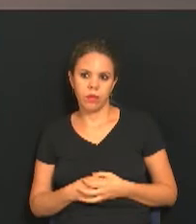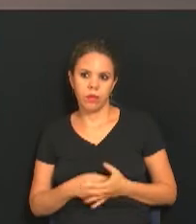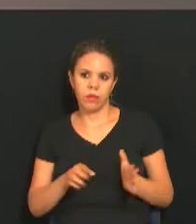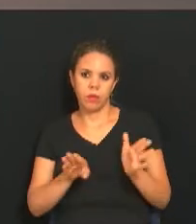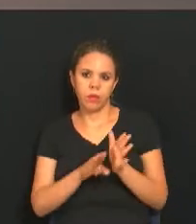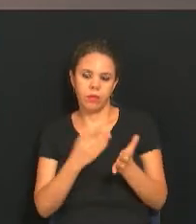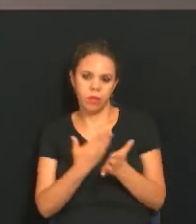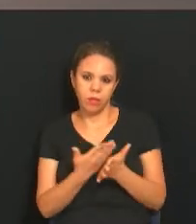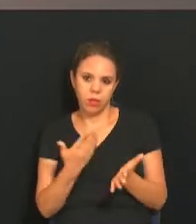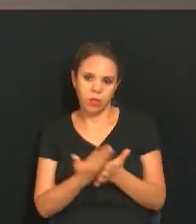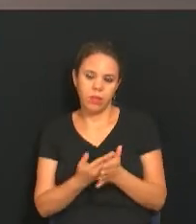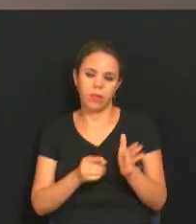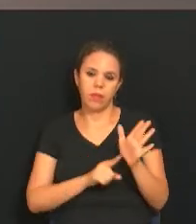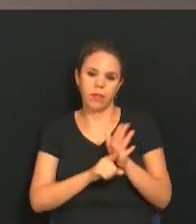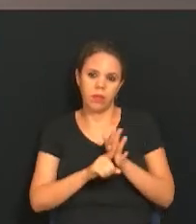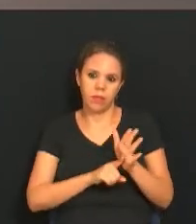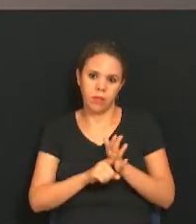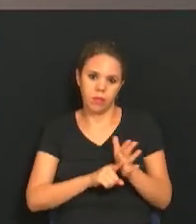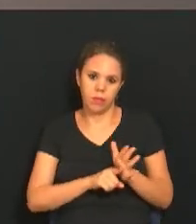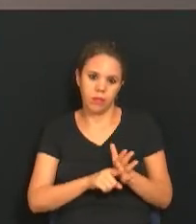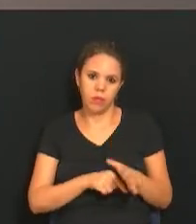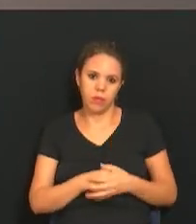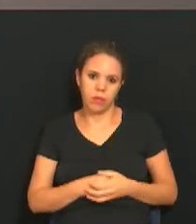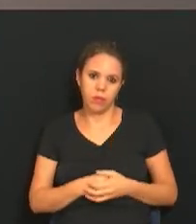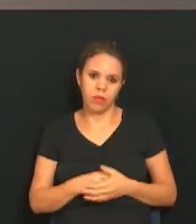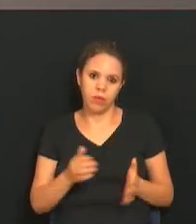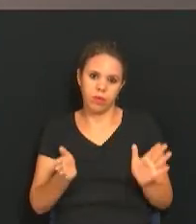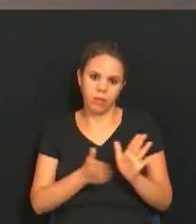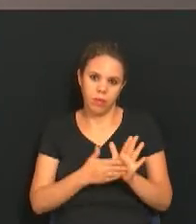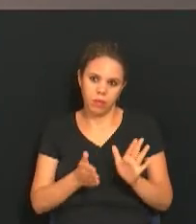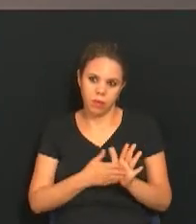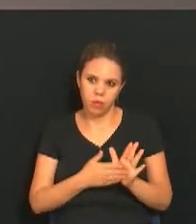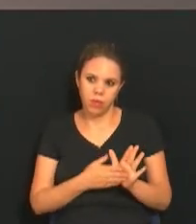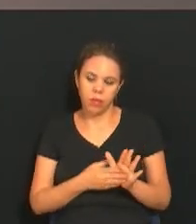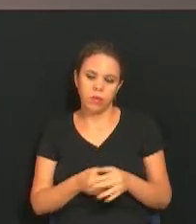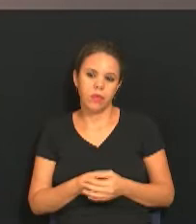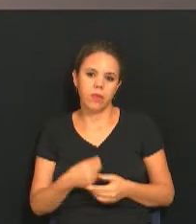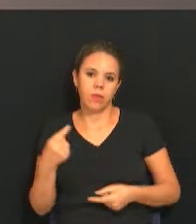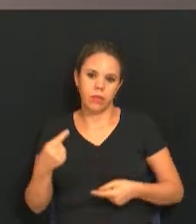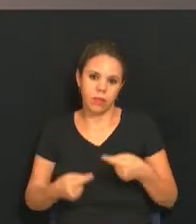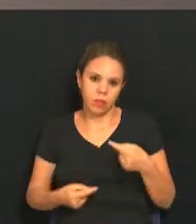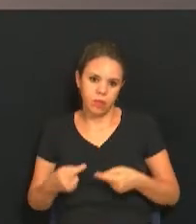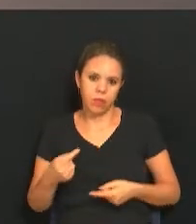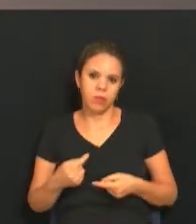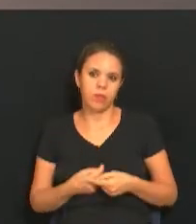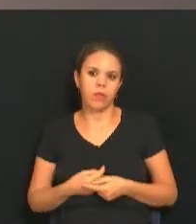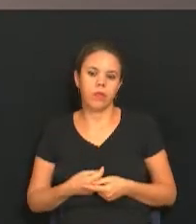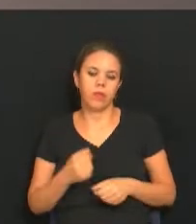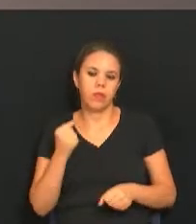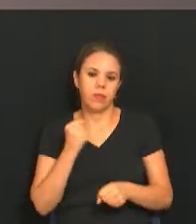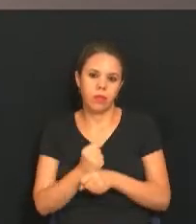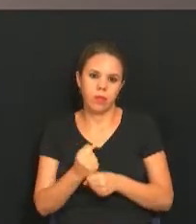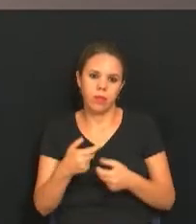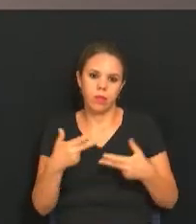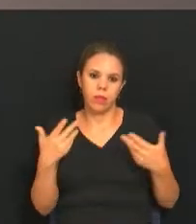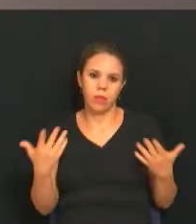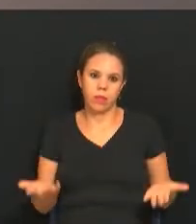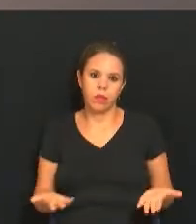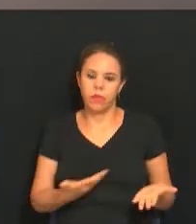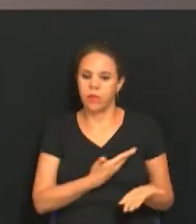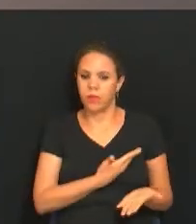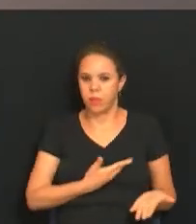estudarem, analisarem e proporem políticas, obras, enfim, ao